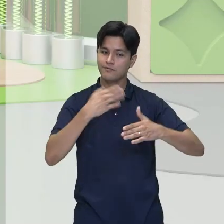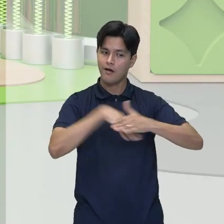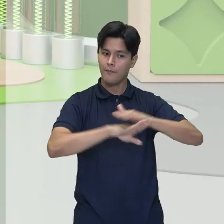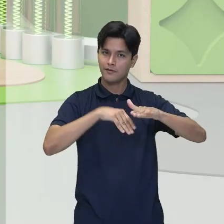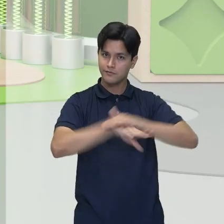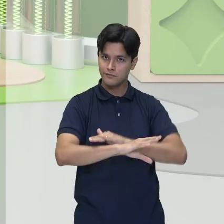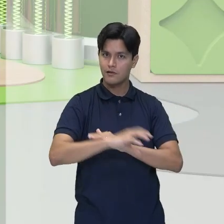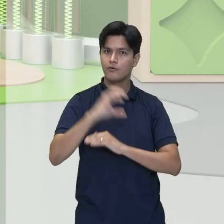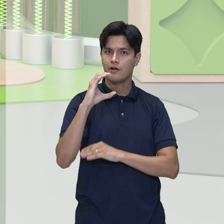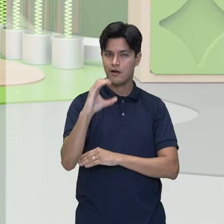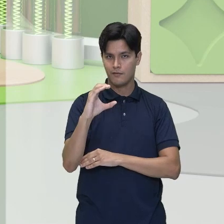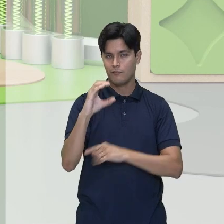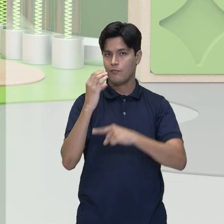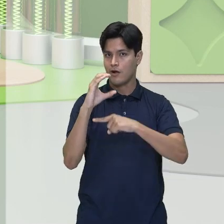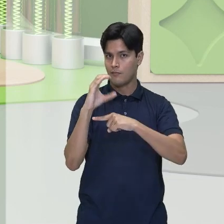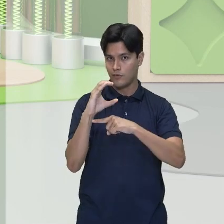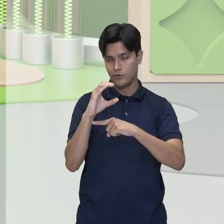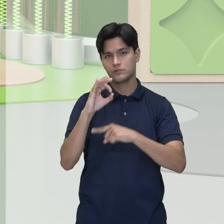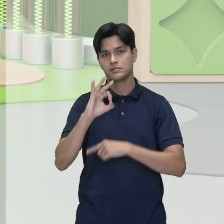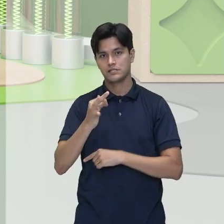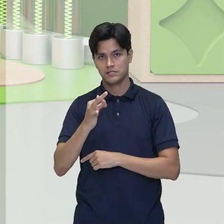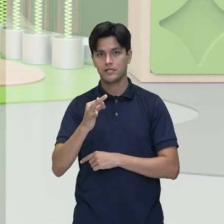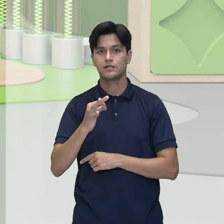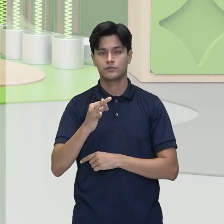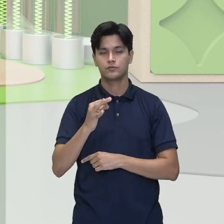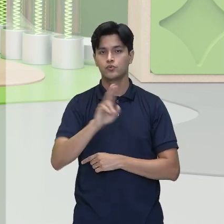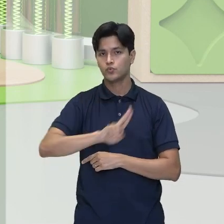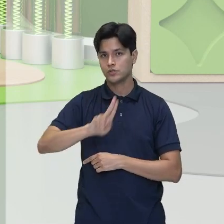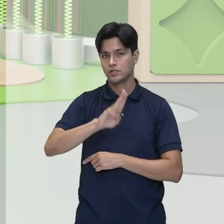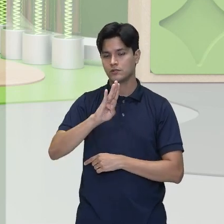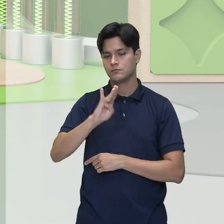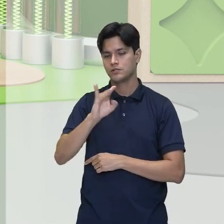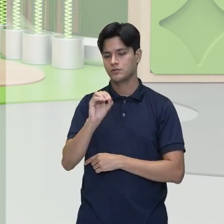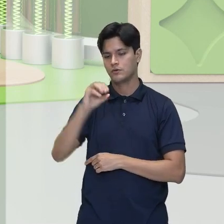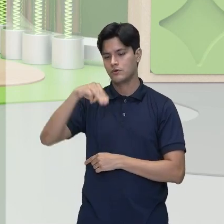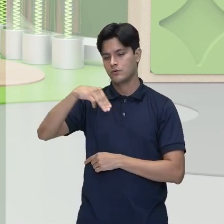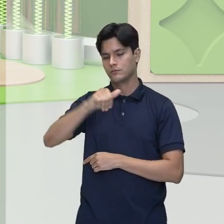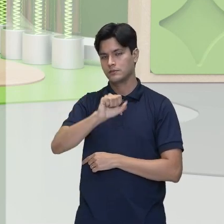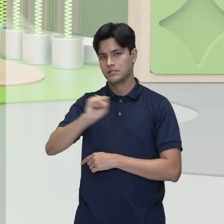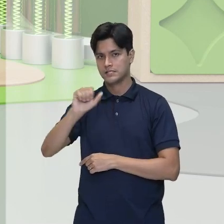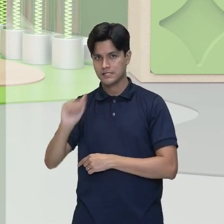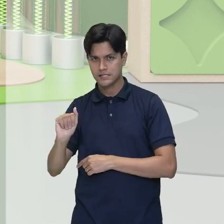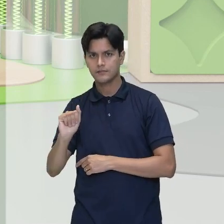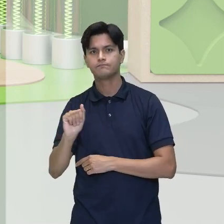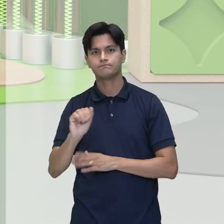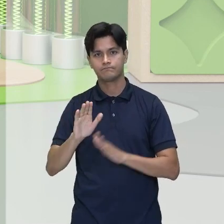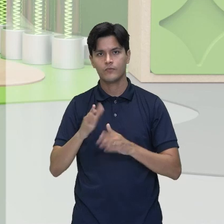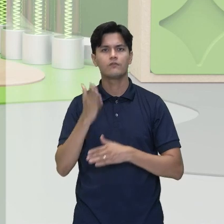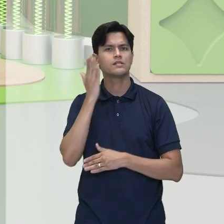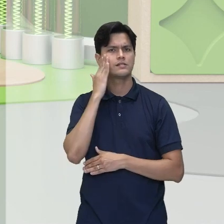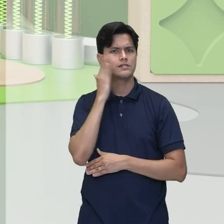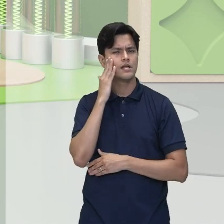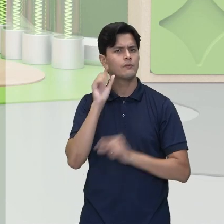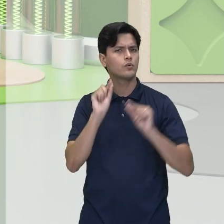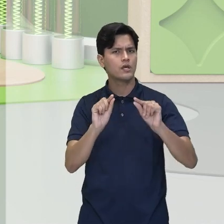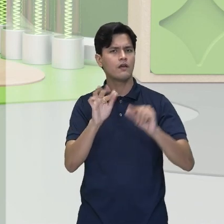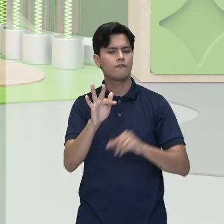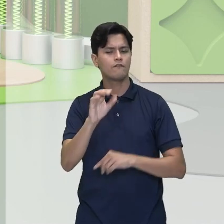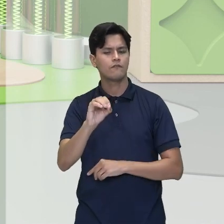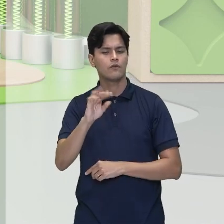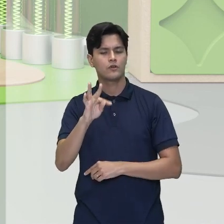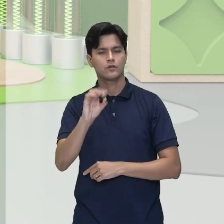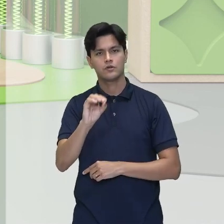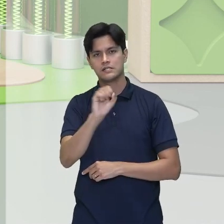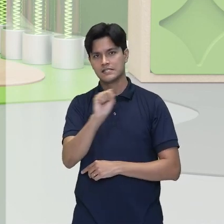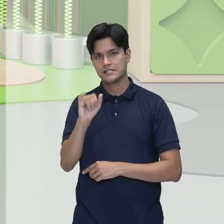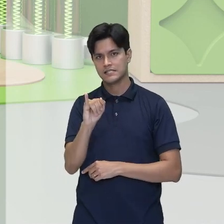a fotossíntese, né? O que é a fotossíntese? É a forma das árvores, das plantas, elas fabricarem o seu próprio alimento. Então, como é que